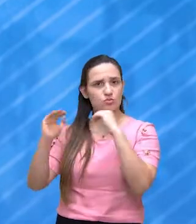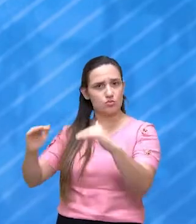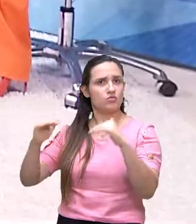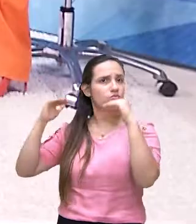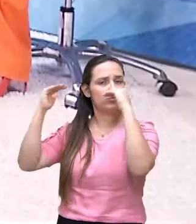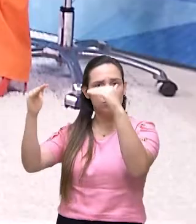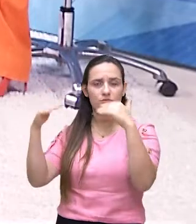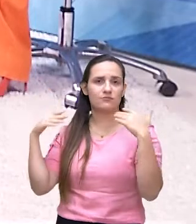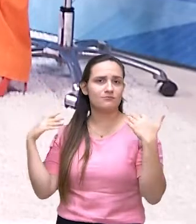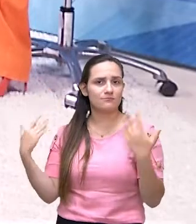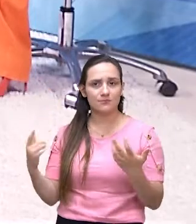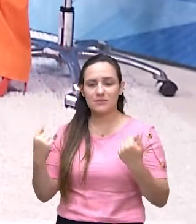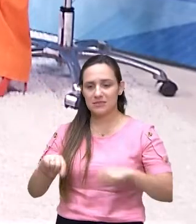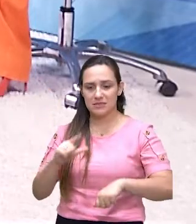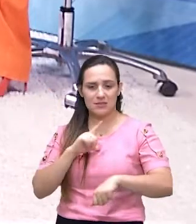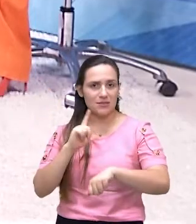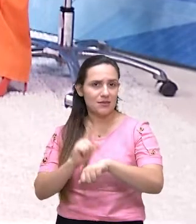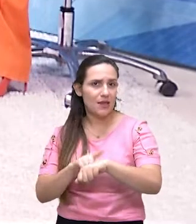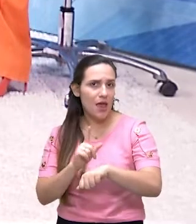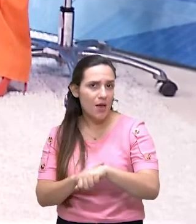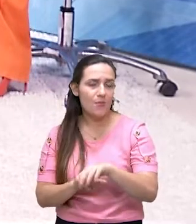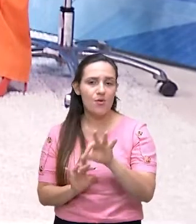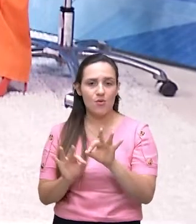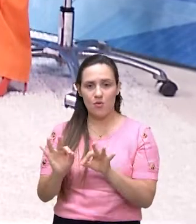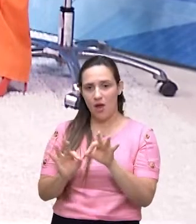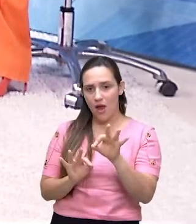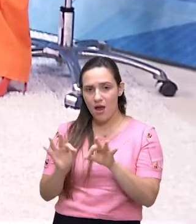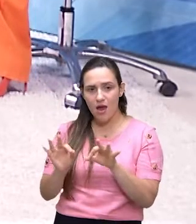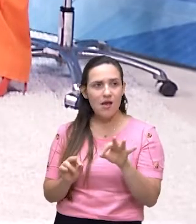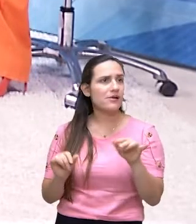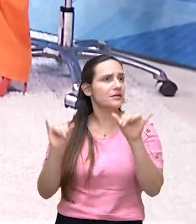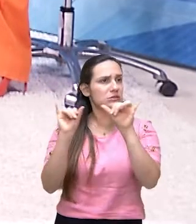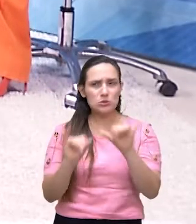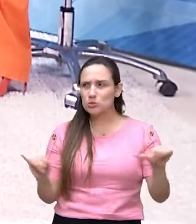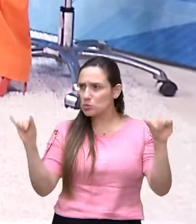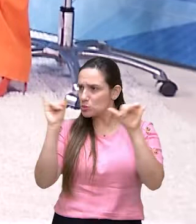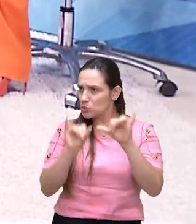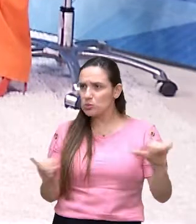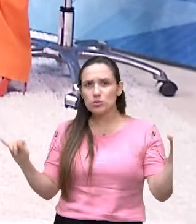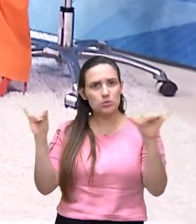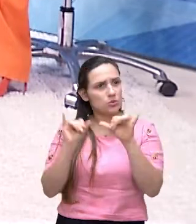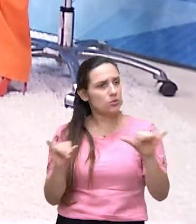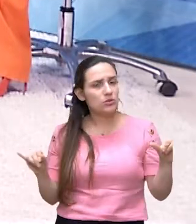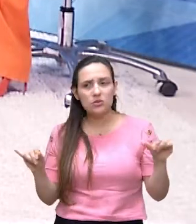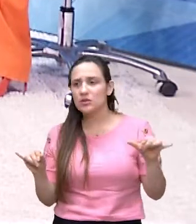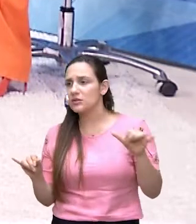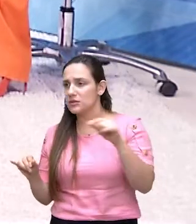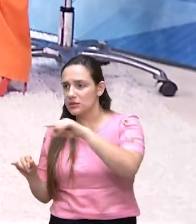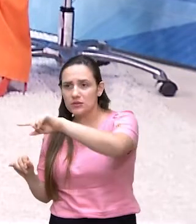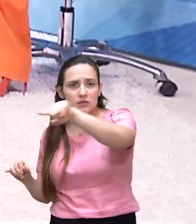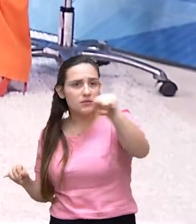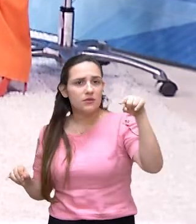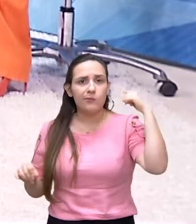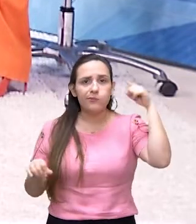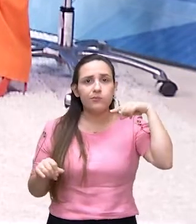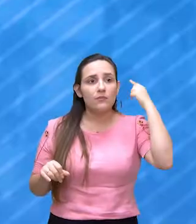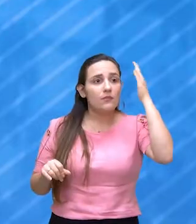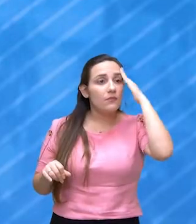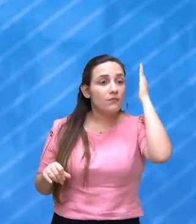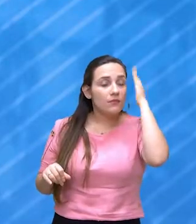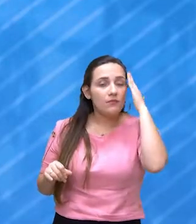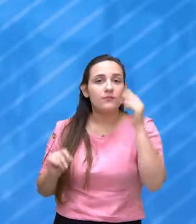curso superior então nós temos precisamos aí de tempo para organização para divulgar é para que essa informação